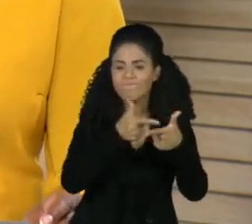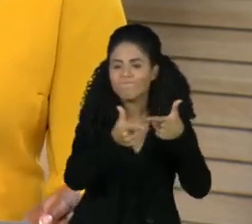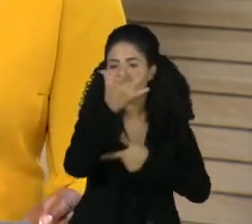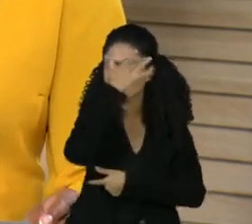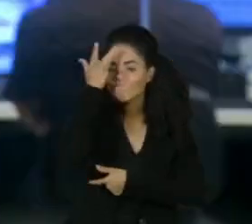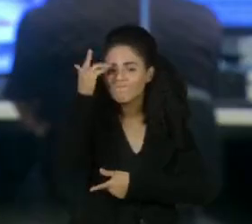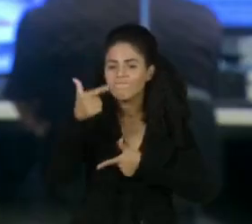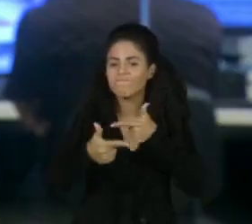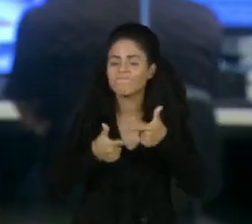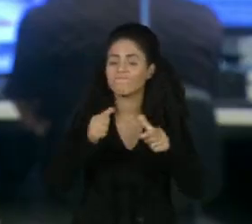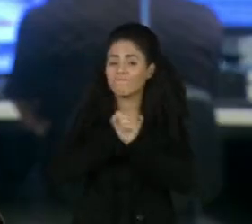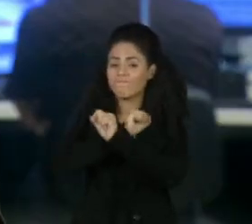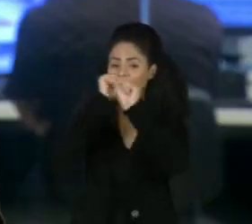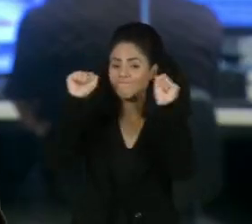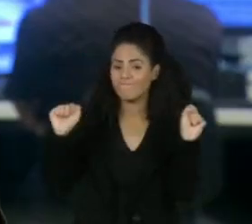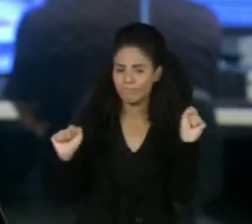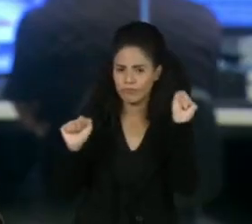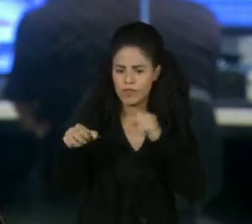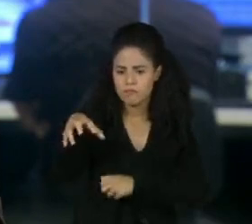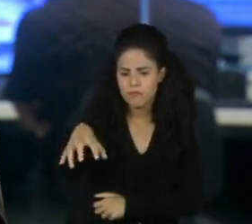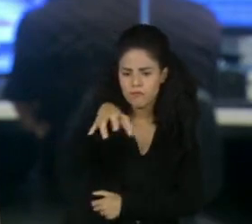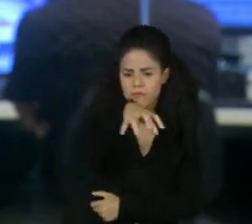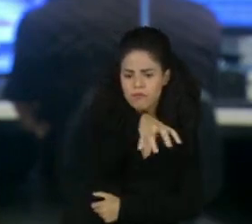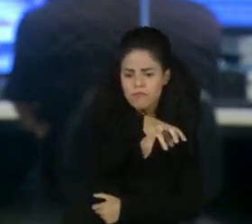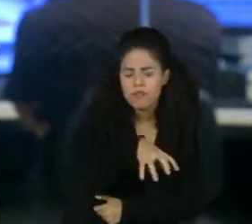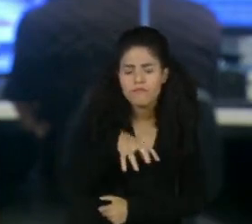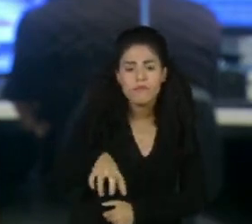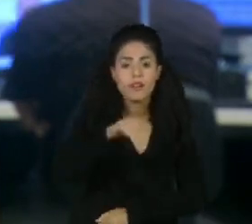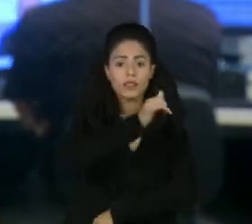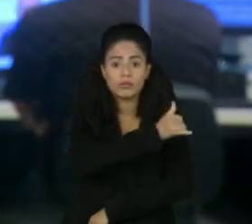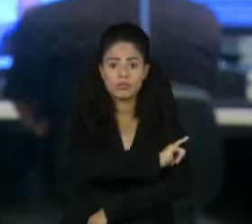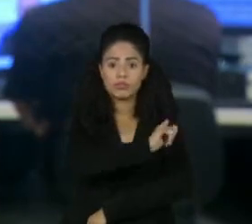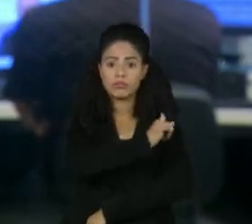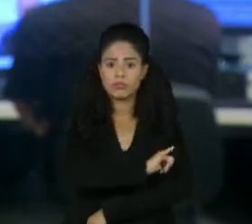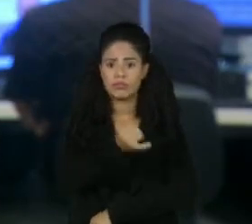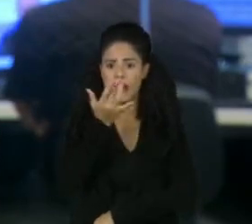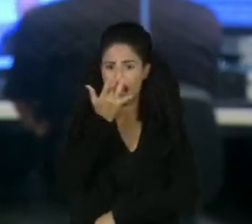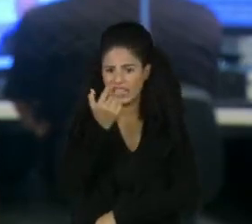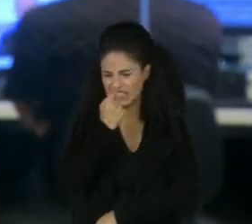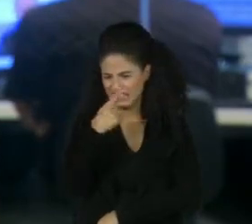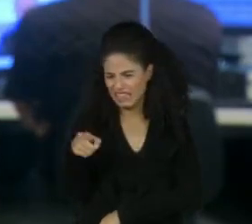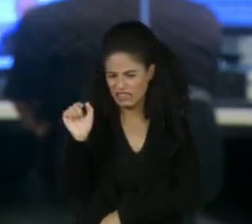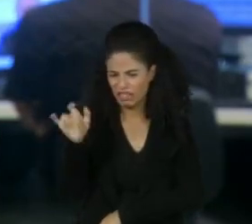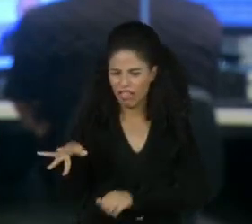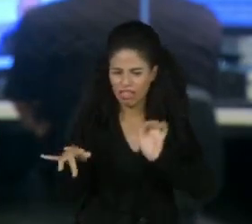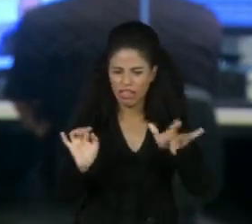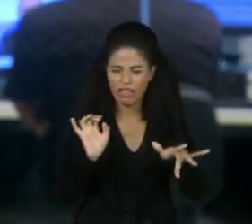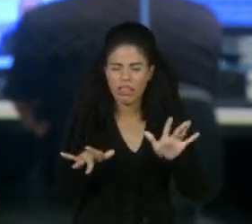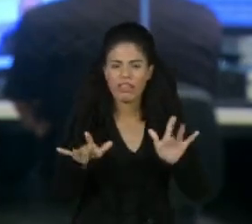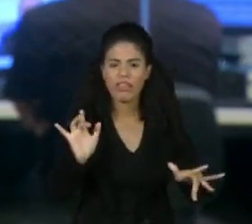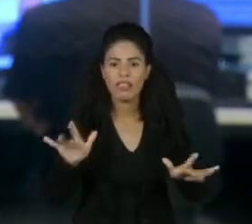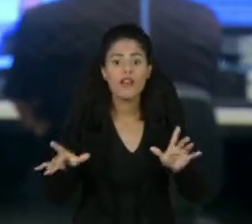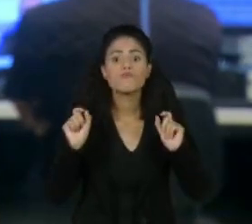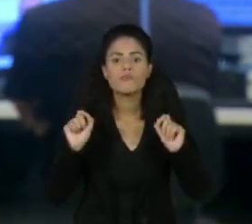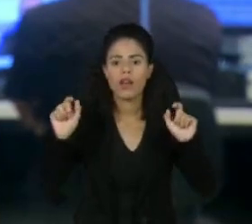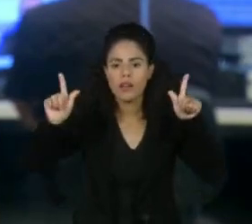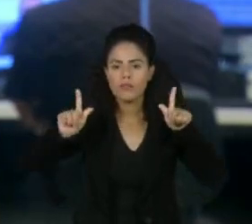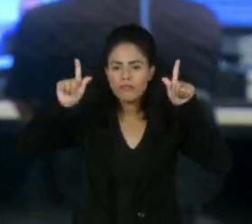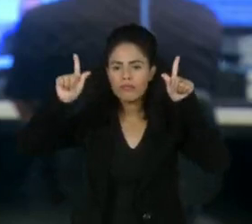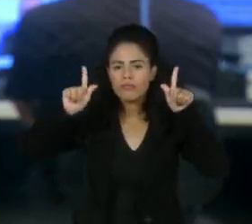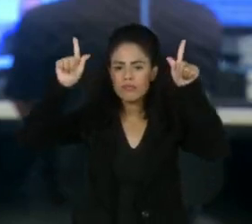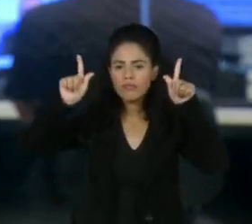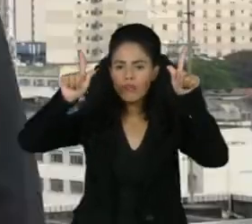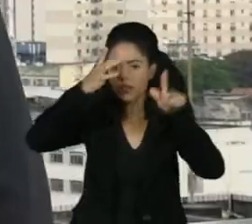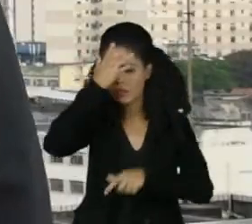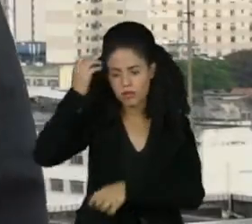pessoas nesta manhã em diversas partes do Rio de Janeiro lixo se acumula já que sem acordo a greve dos garis completa